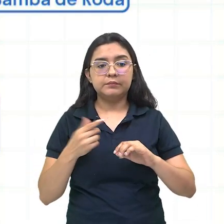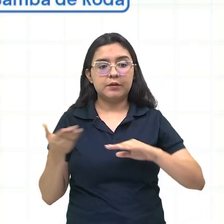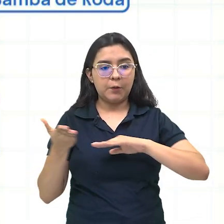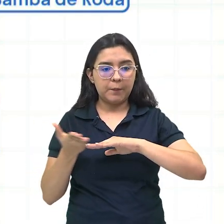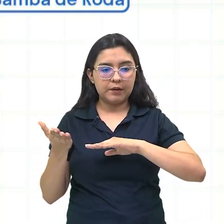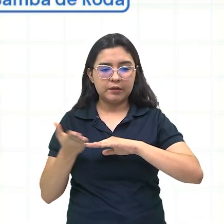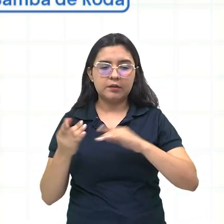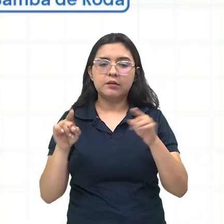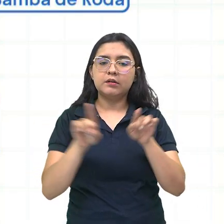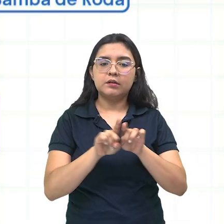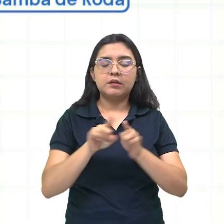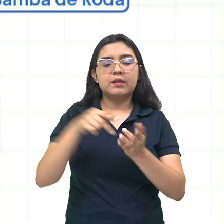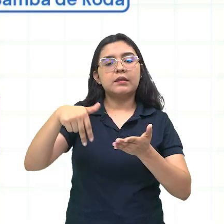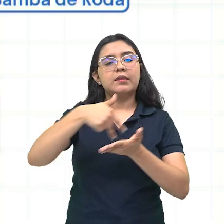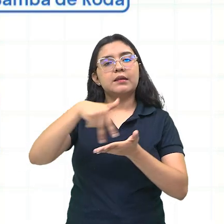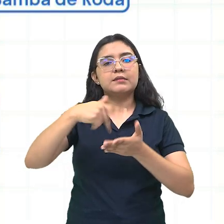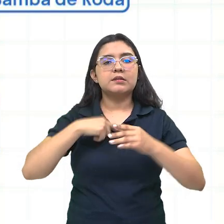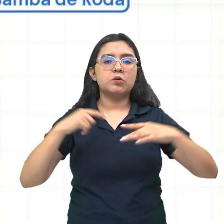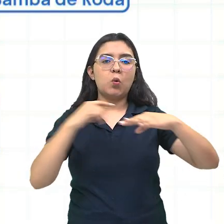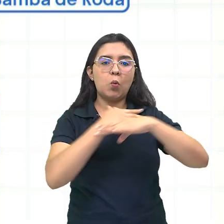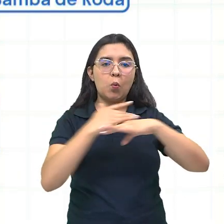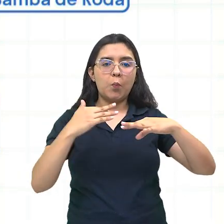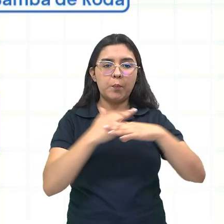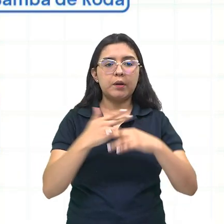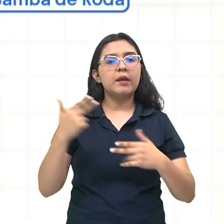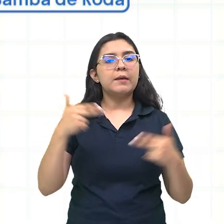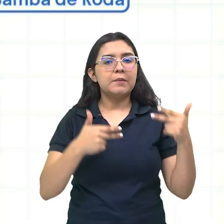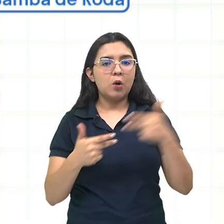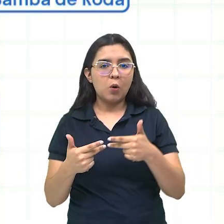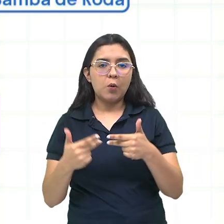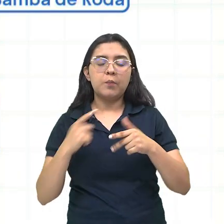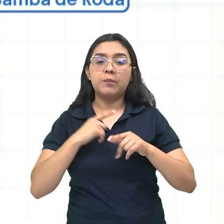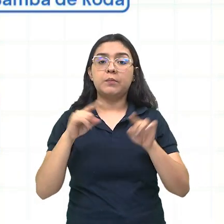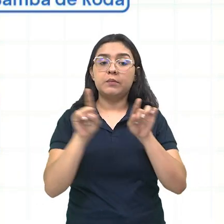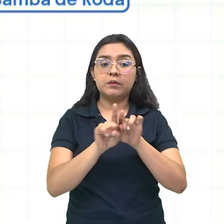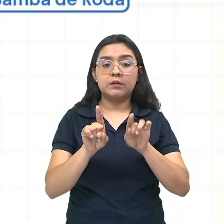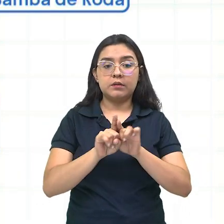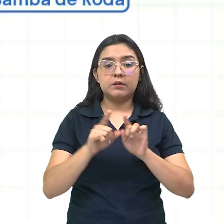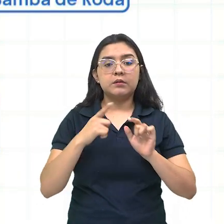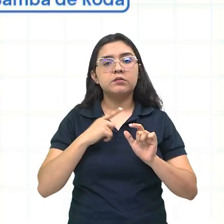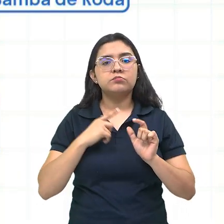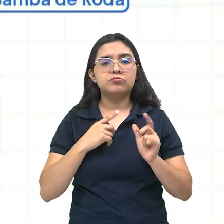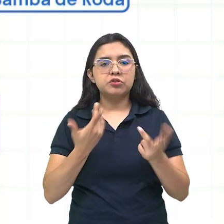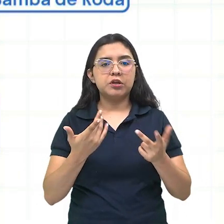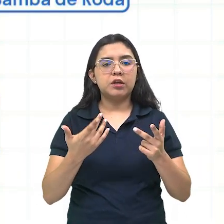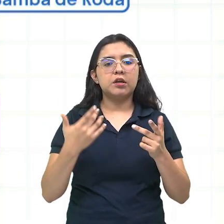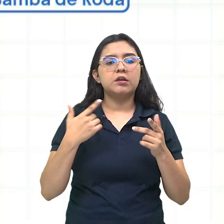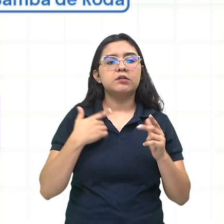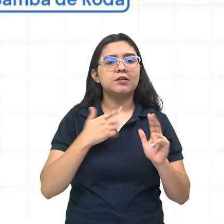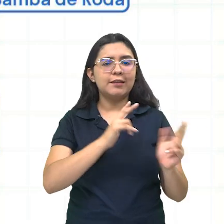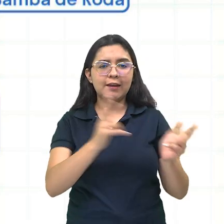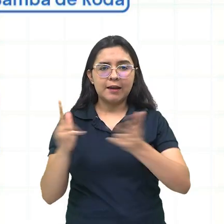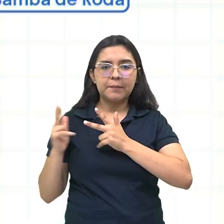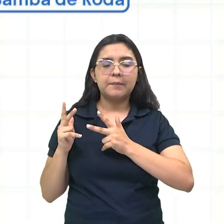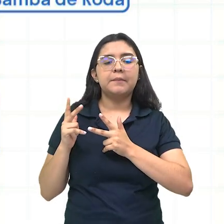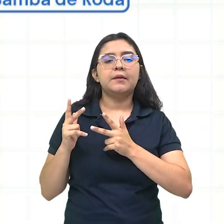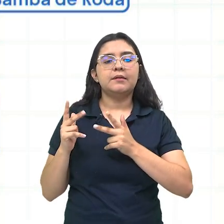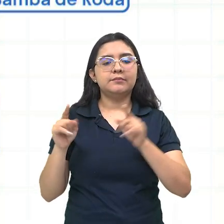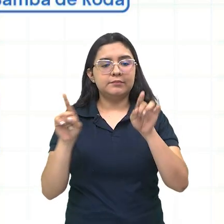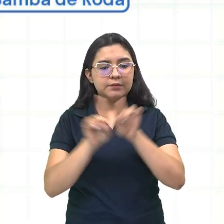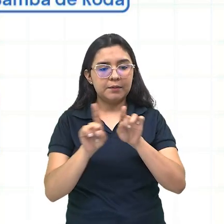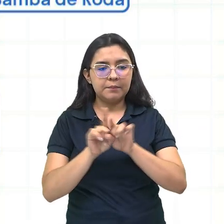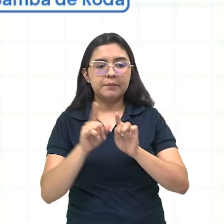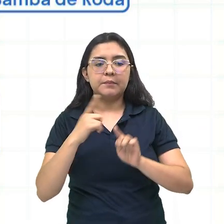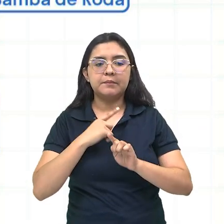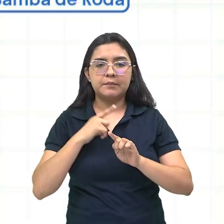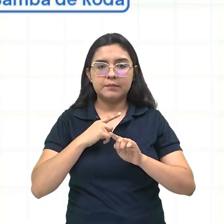contemporânea. Nas danças urbanas, o hip hop, o breaking, o crouping. Nas danças de entretenimento, o jazz, o tap dance,